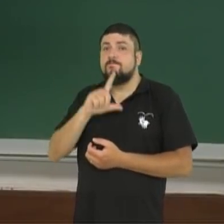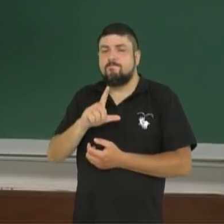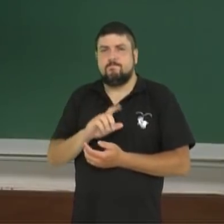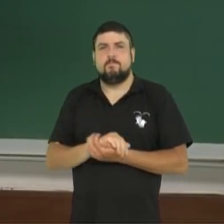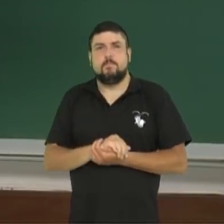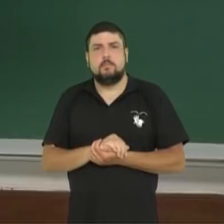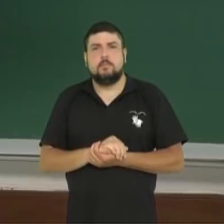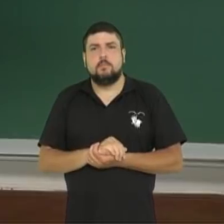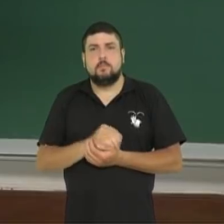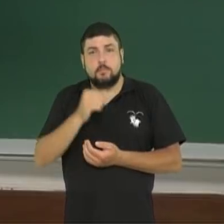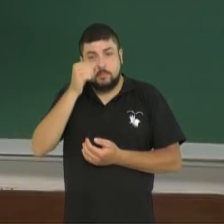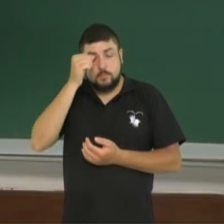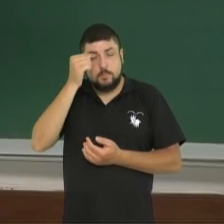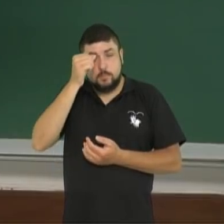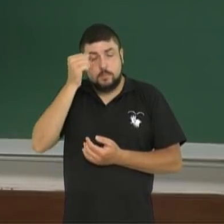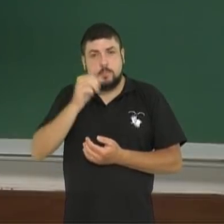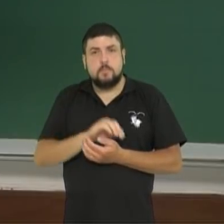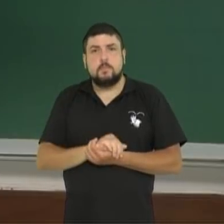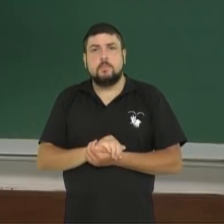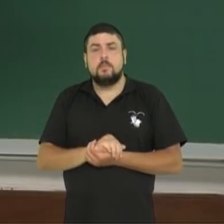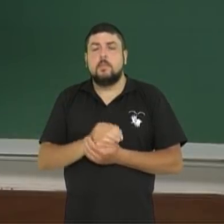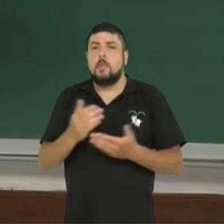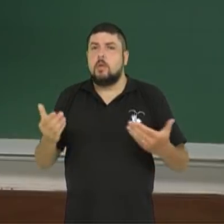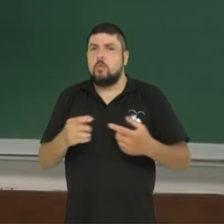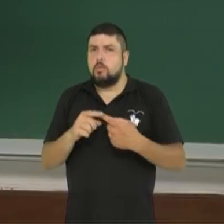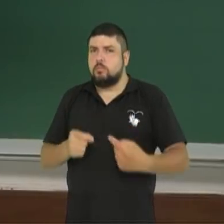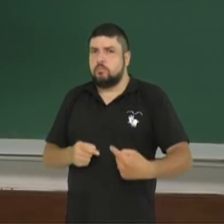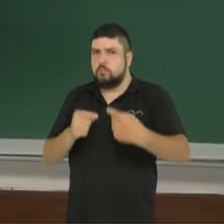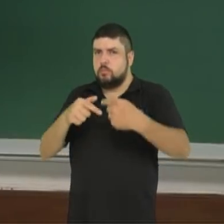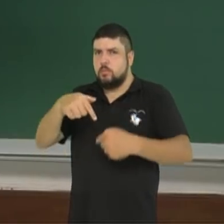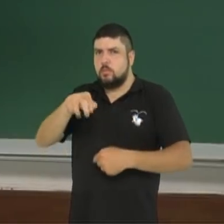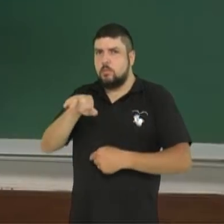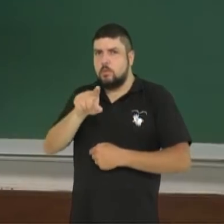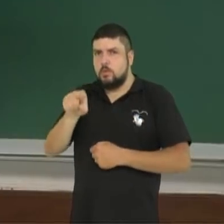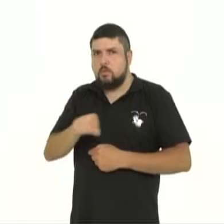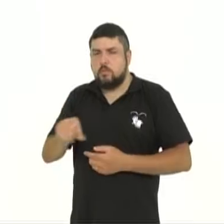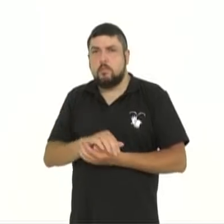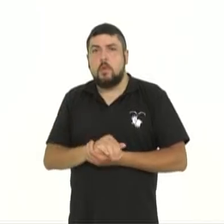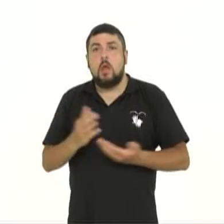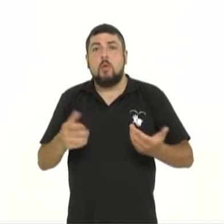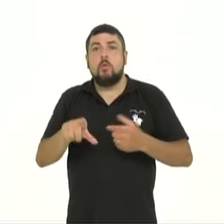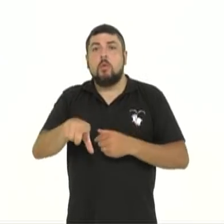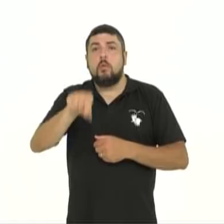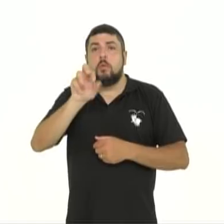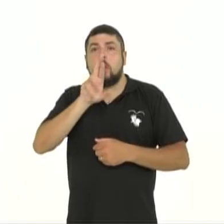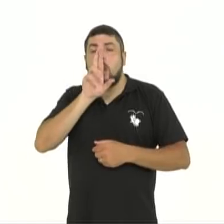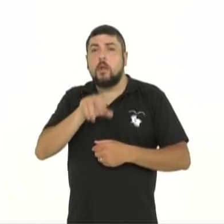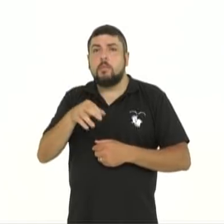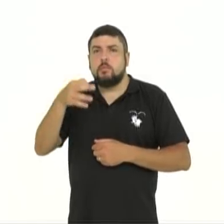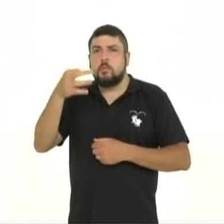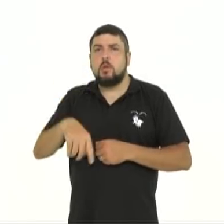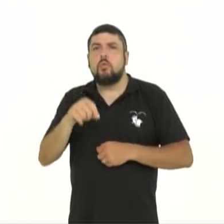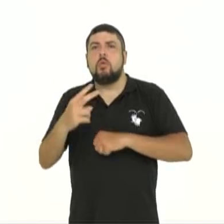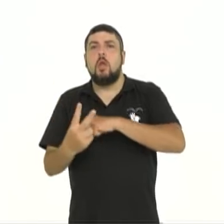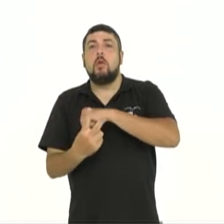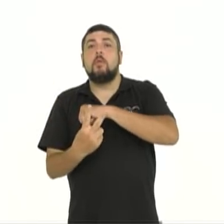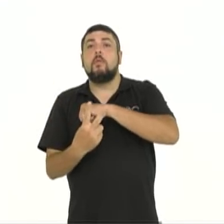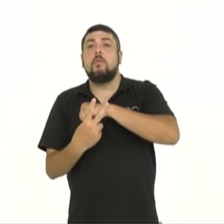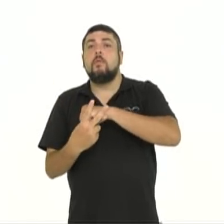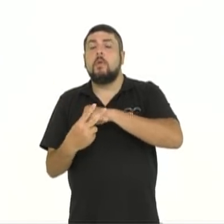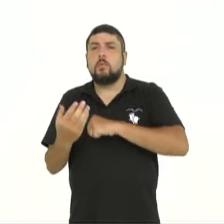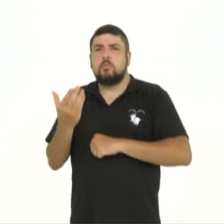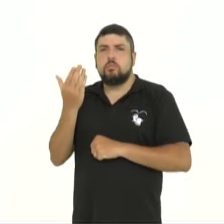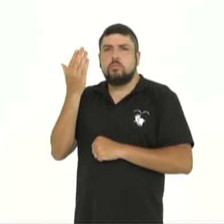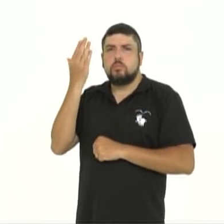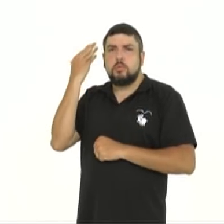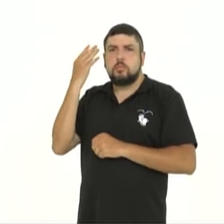país. Muito bem, e agora vamos para um quiz. Vou pedir para vocês assinalarem a alternativa que contém um verbo no pretérito